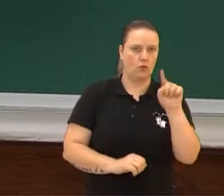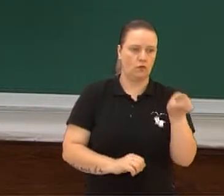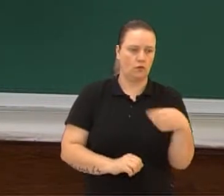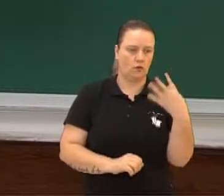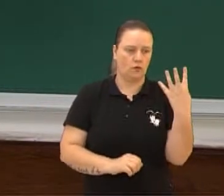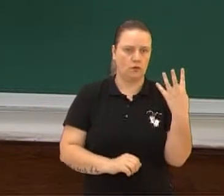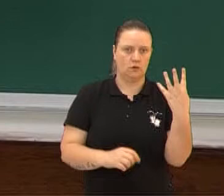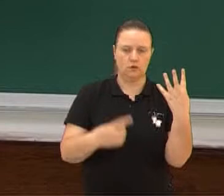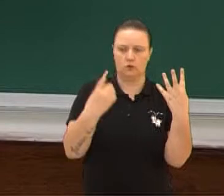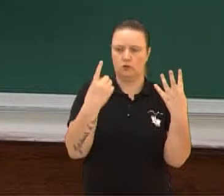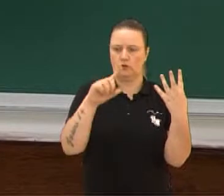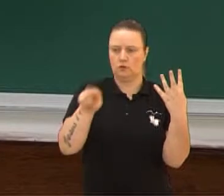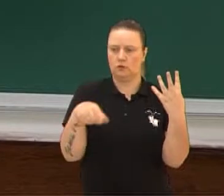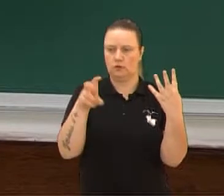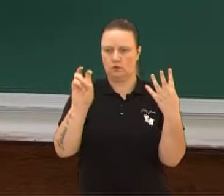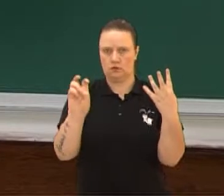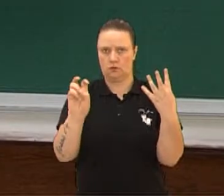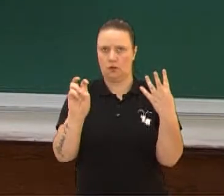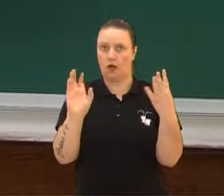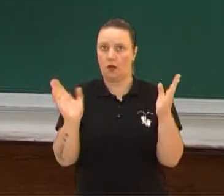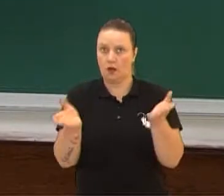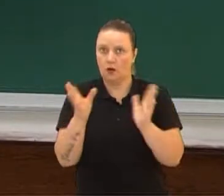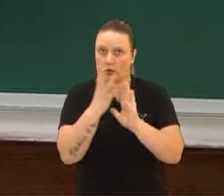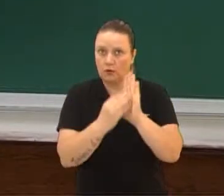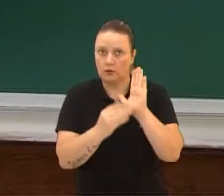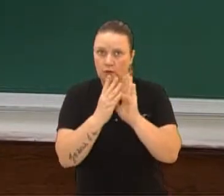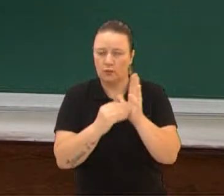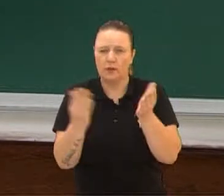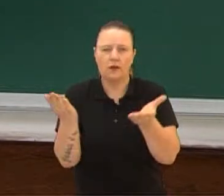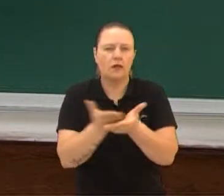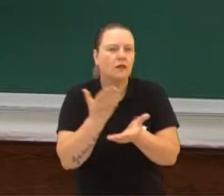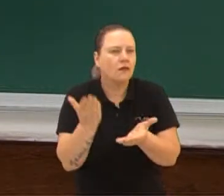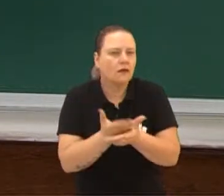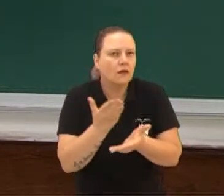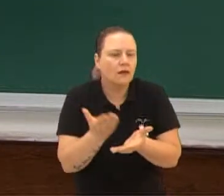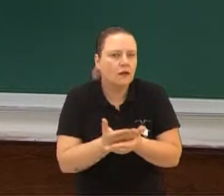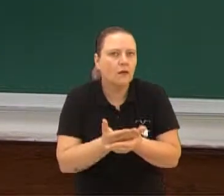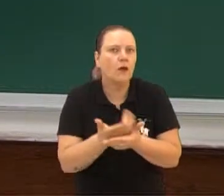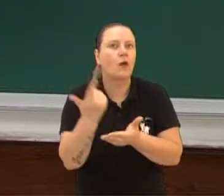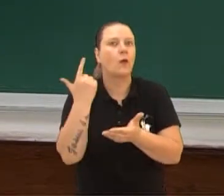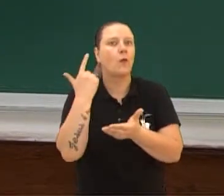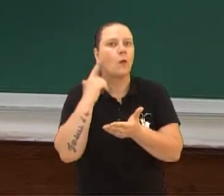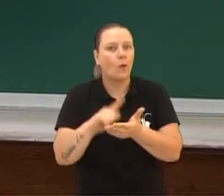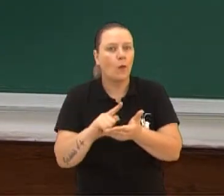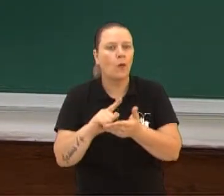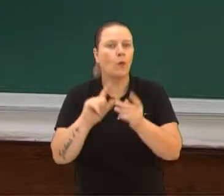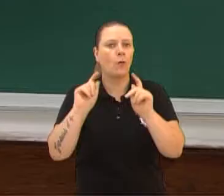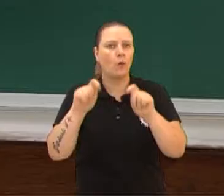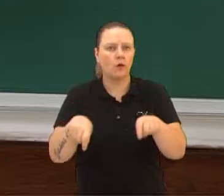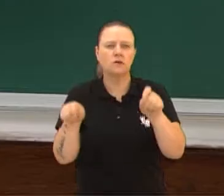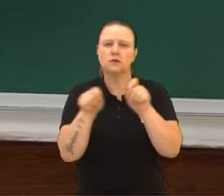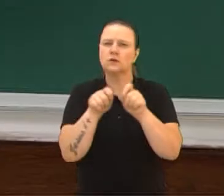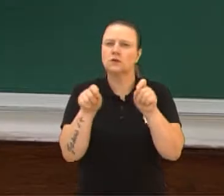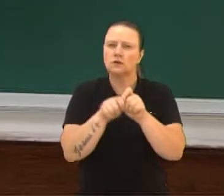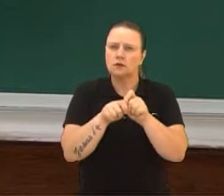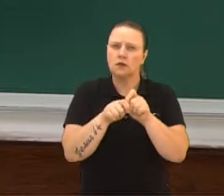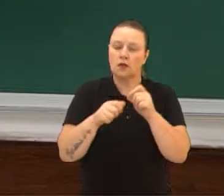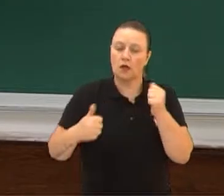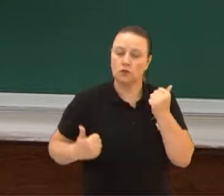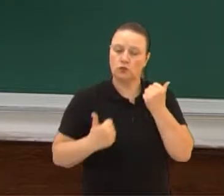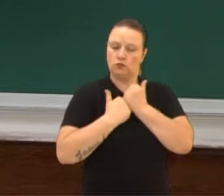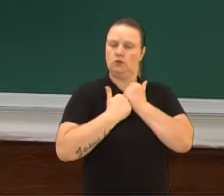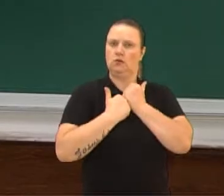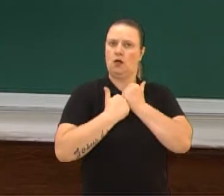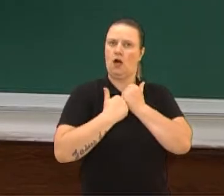e 1,5. Tá? Então, por favor, transcreva essa tela aí no seu caderno, para que ela vai ficar de suporte para